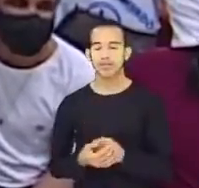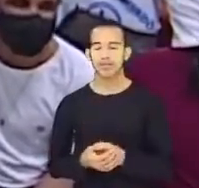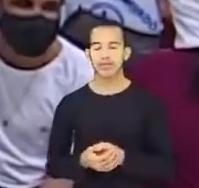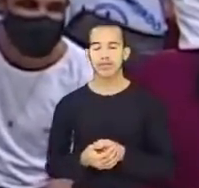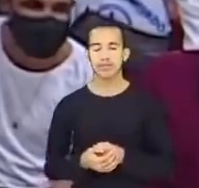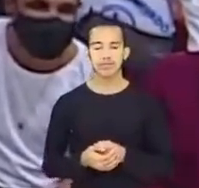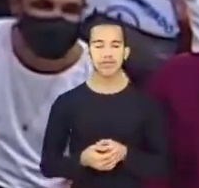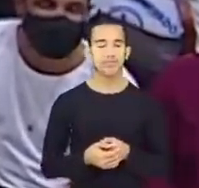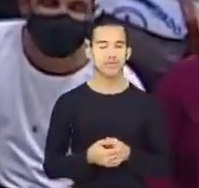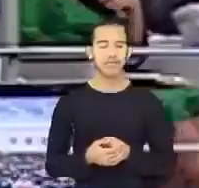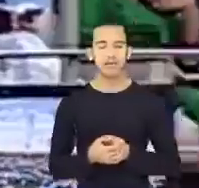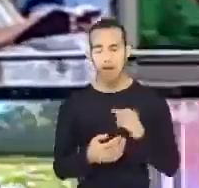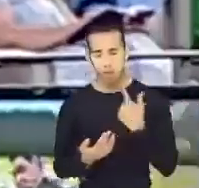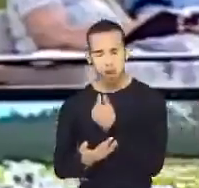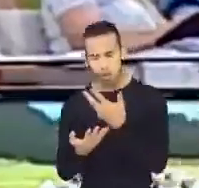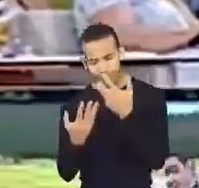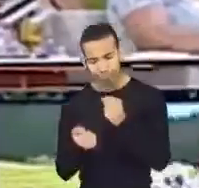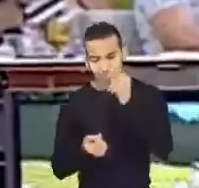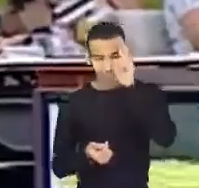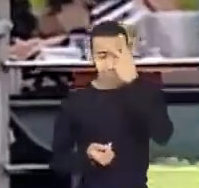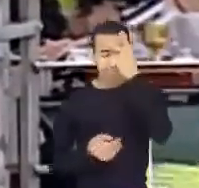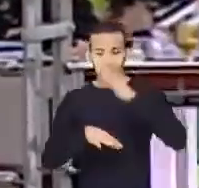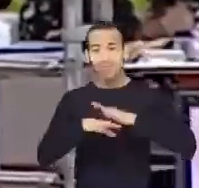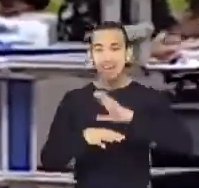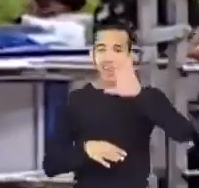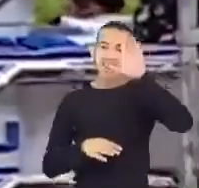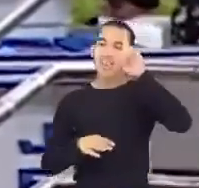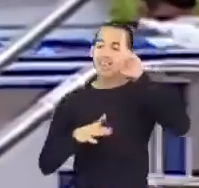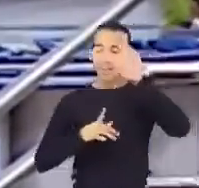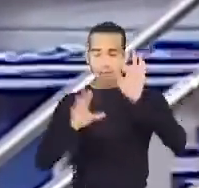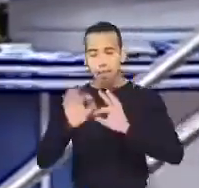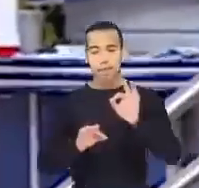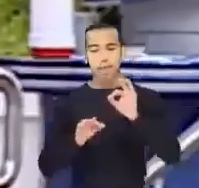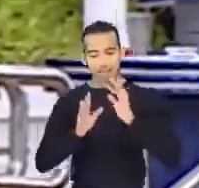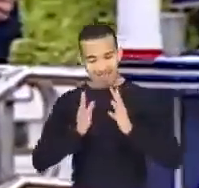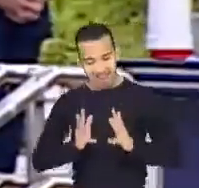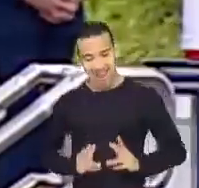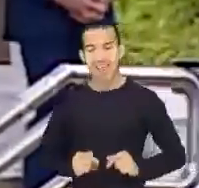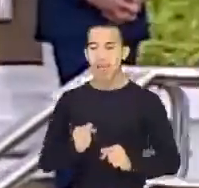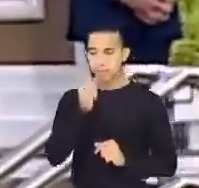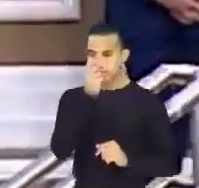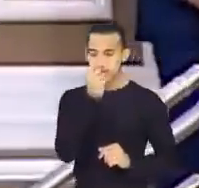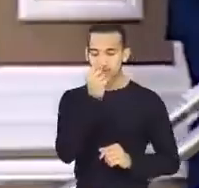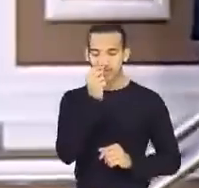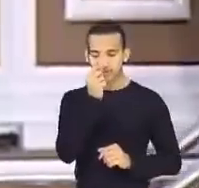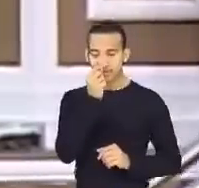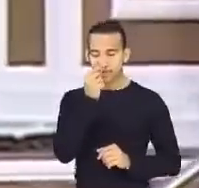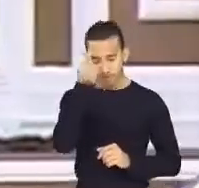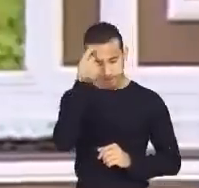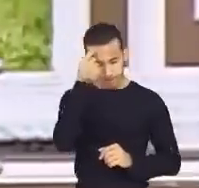Quando nos submetemos a Deus, a palavra de Deus nos prepara, nos purifica,